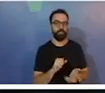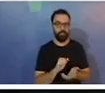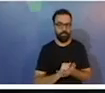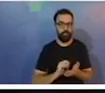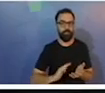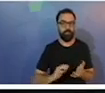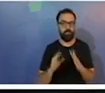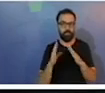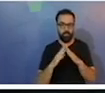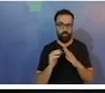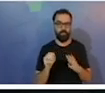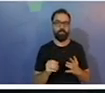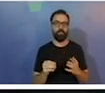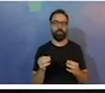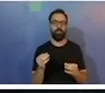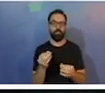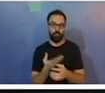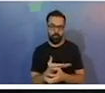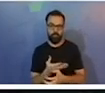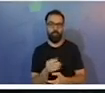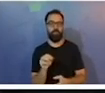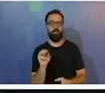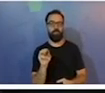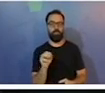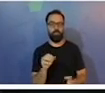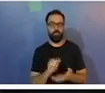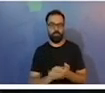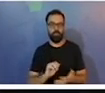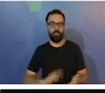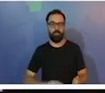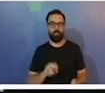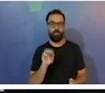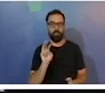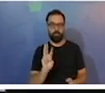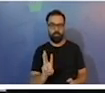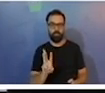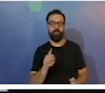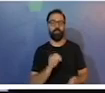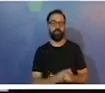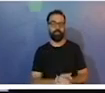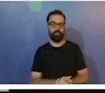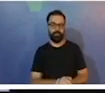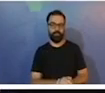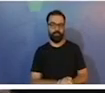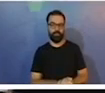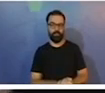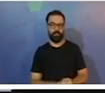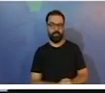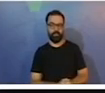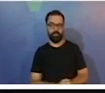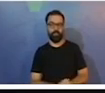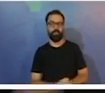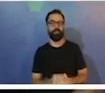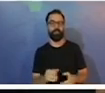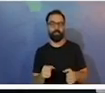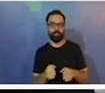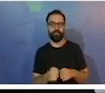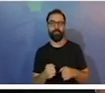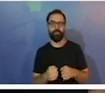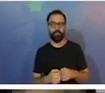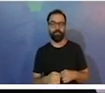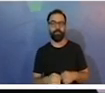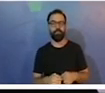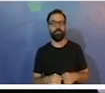tarefa terminar o exercício 3, a letra B, na página 142. E fazer a